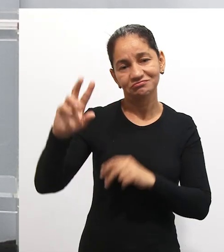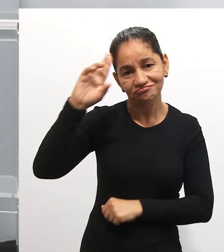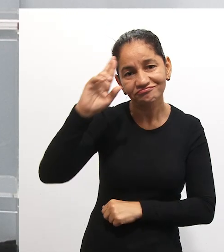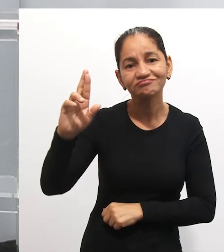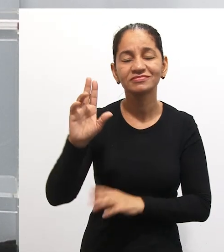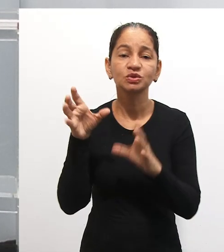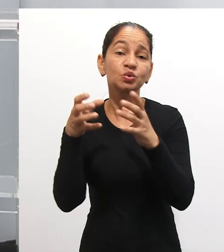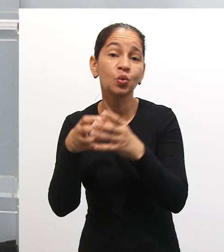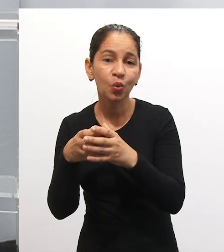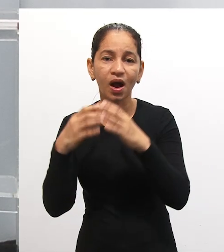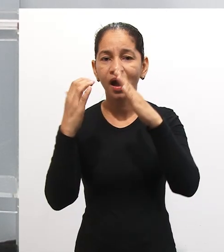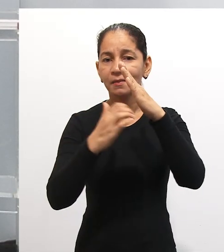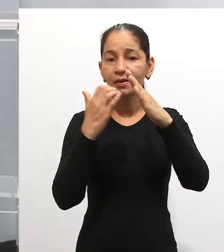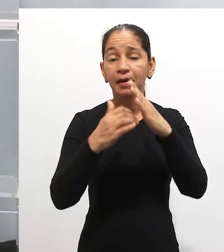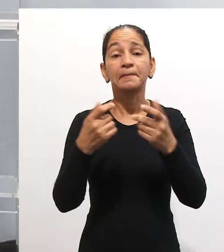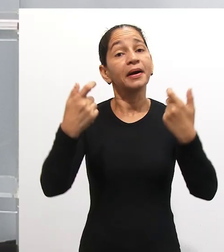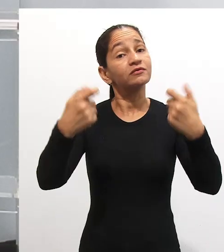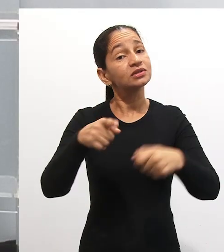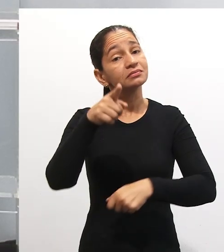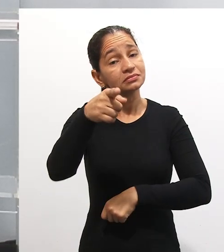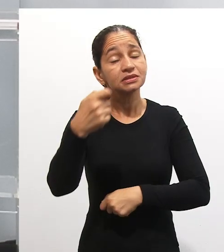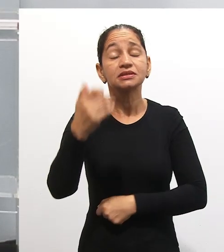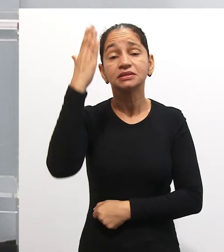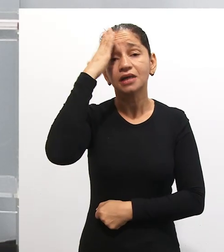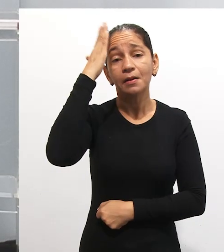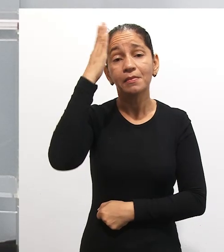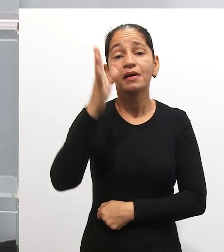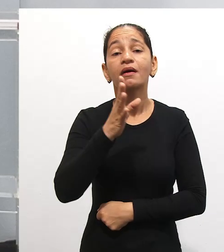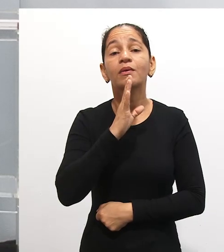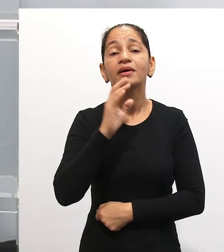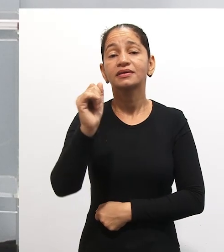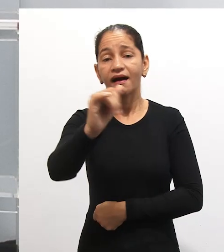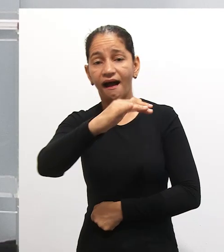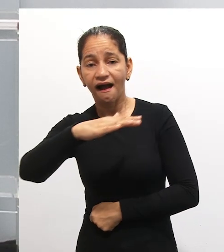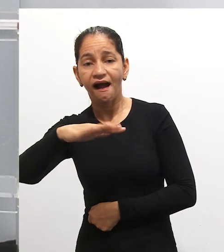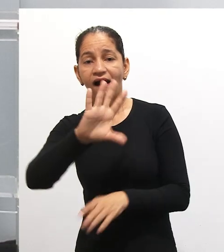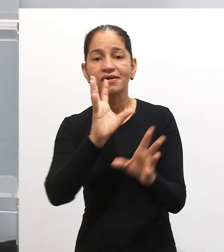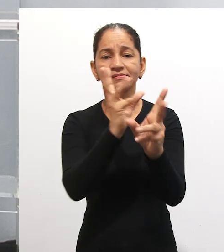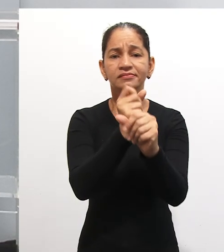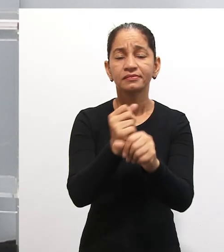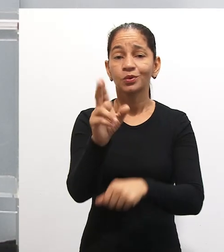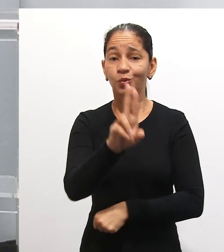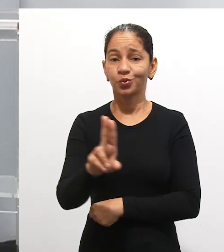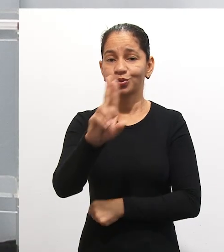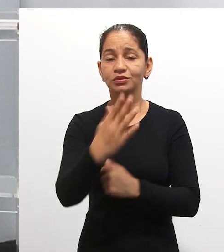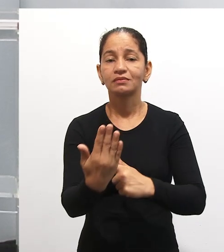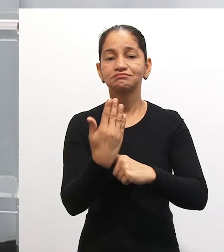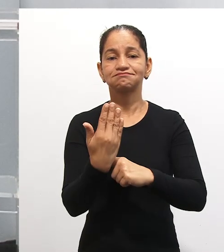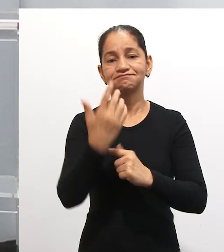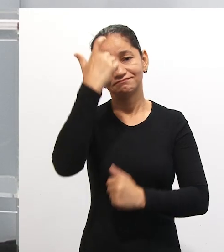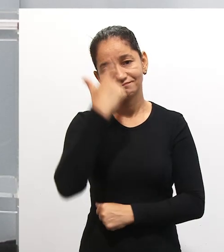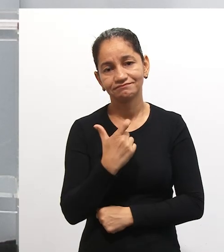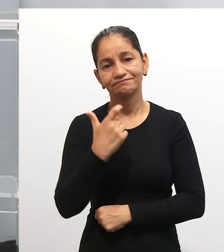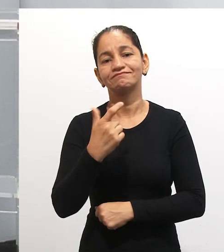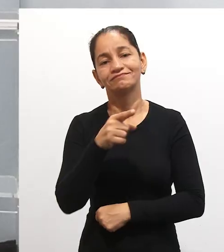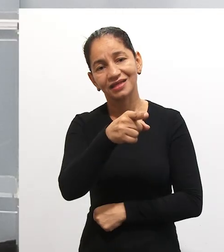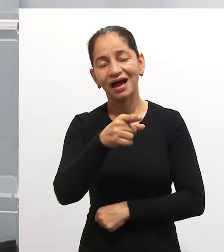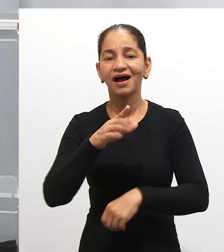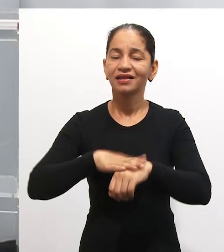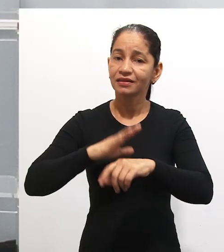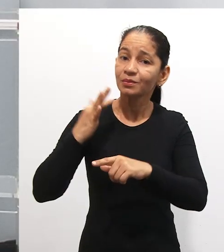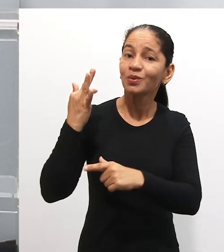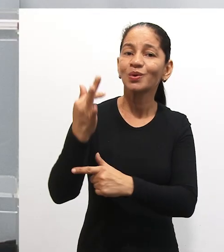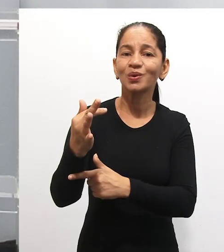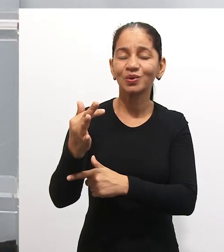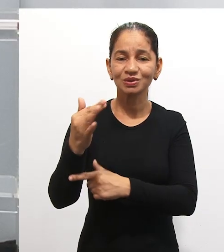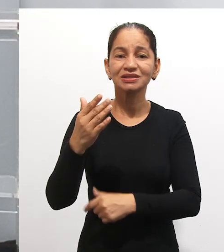essa noção da contabilidade gerencial, ver até que ponto você pode utilizar ela e até que ponto tarefas são delegadas